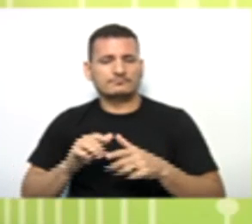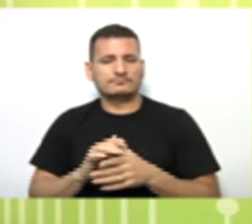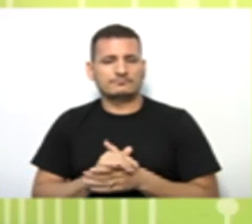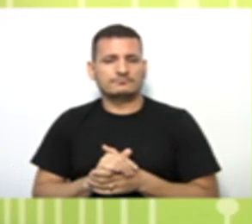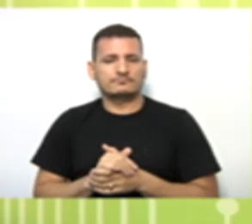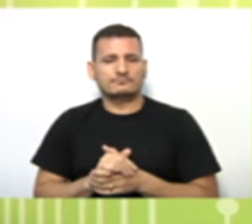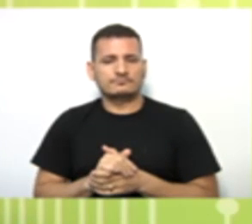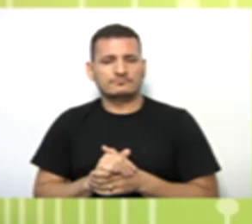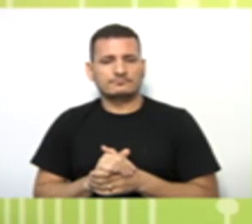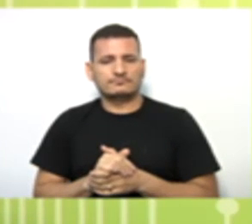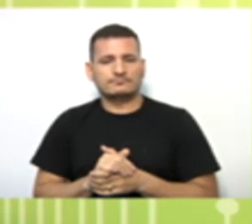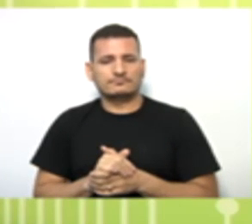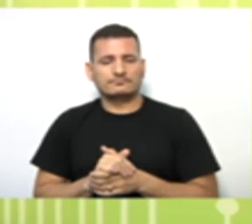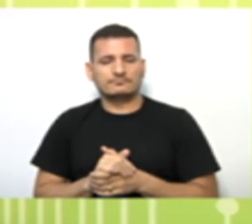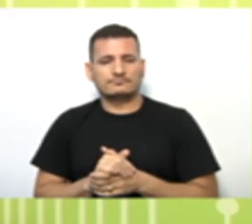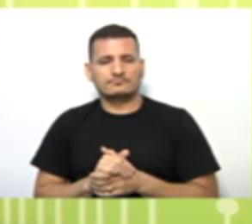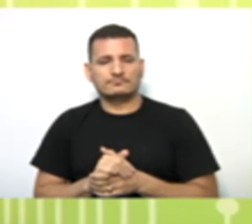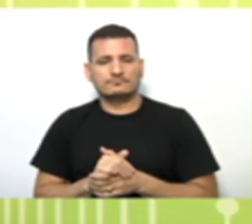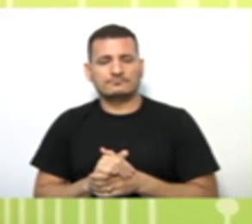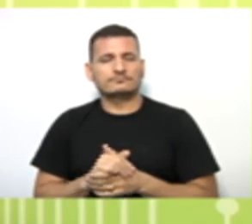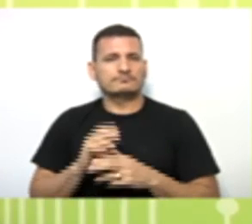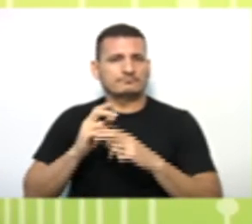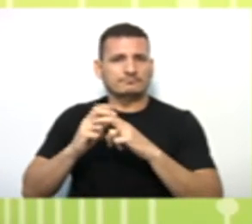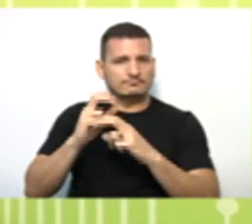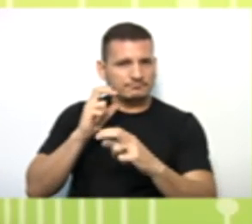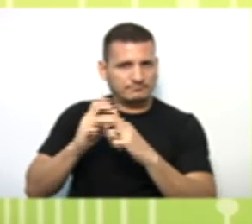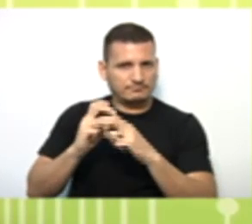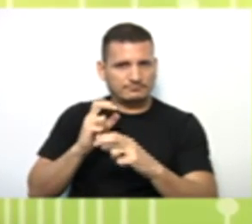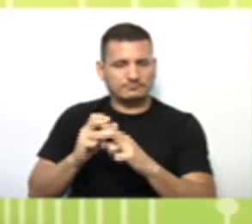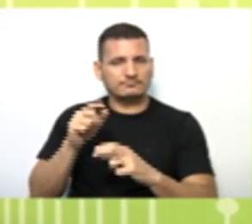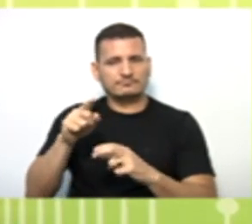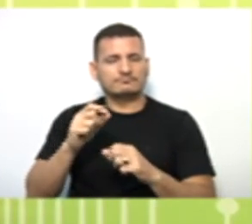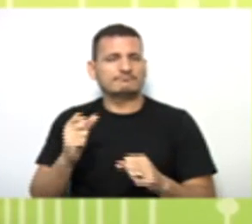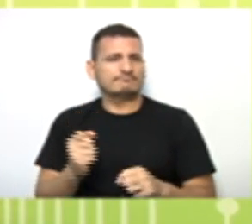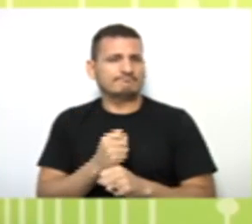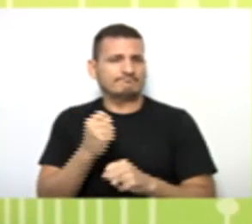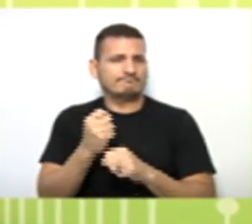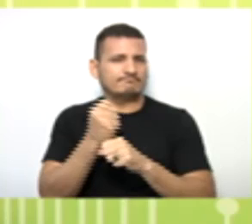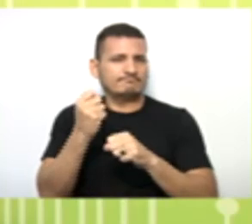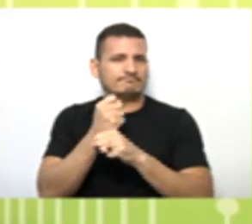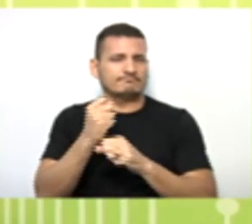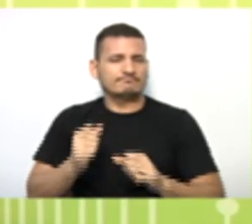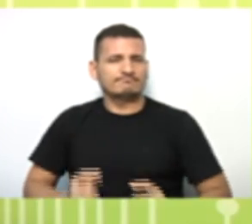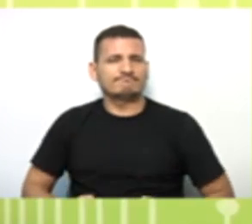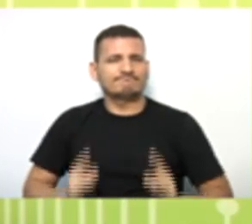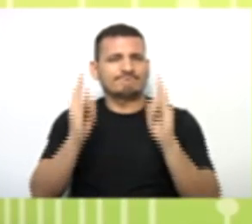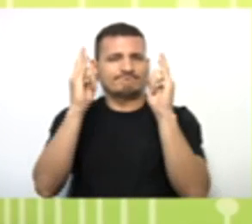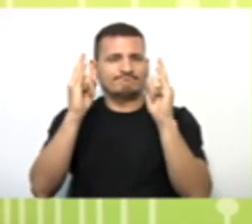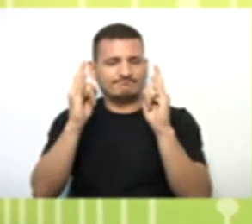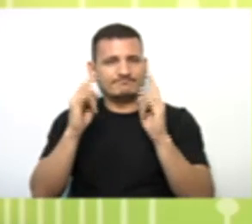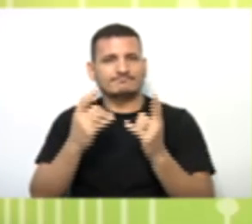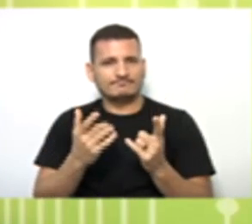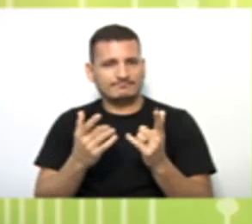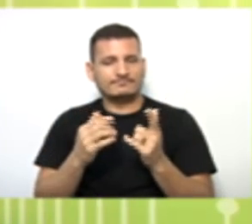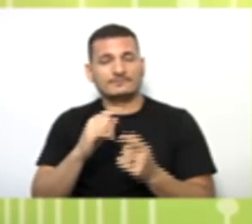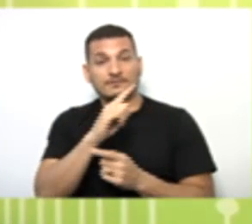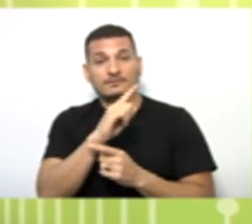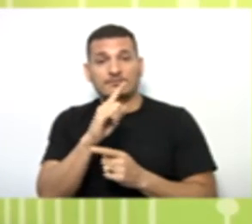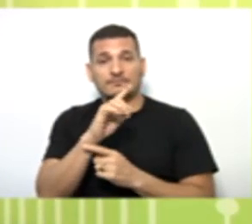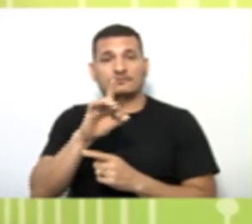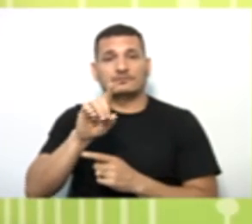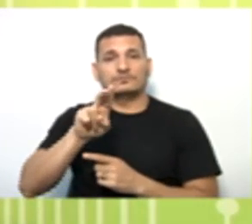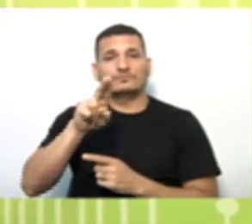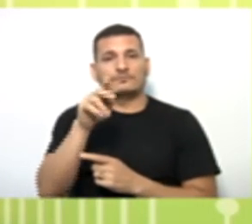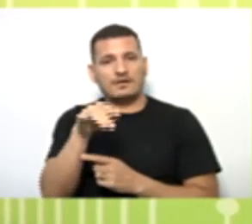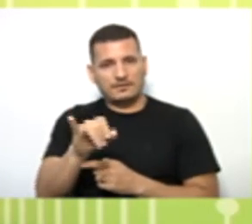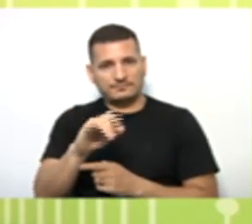profissão. O que é? Poxa, um engenheiro vai construir um prédio super alto. Ele trabalha lá em Dubai, né? Lá em Dubai que tem uns dos maiores